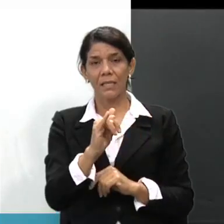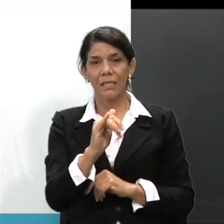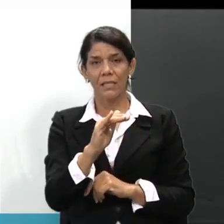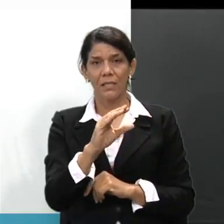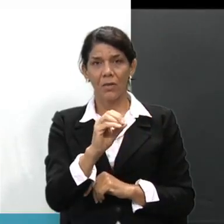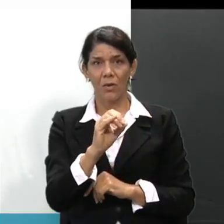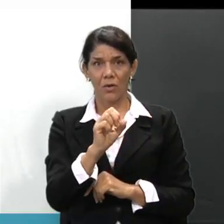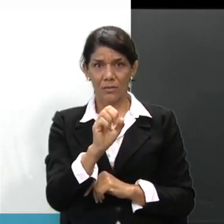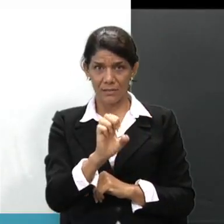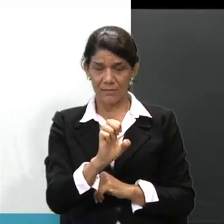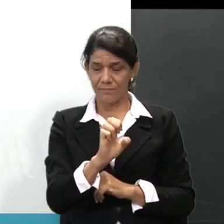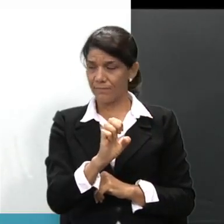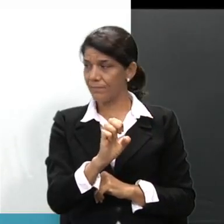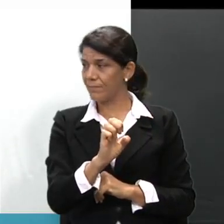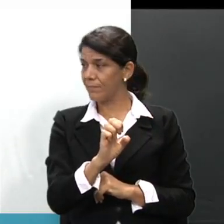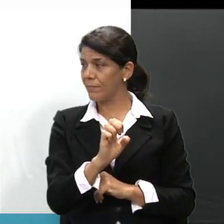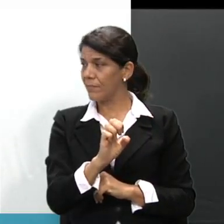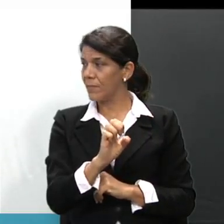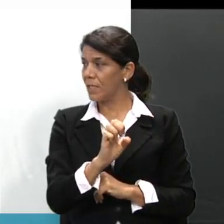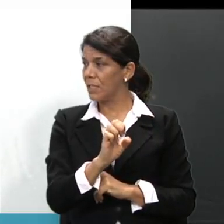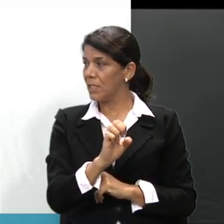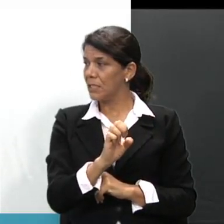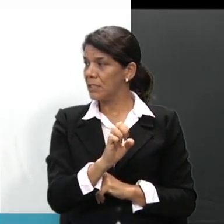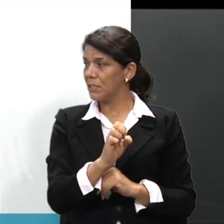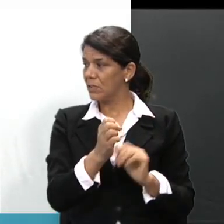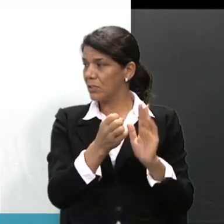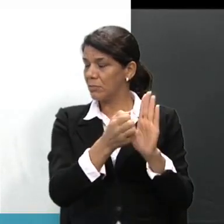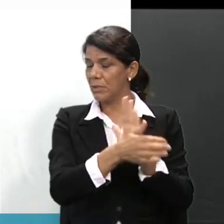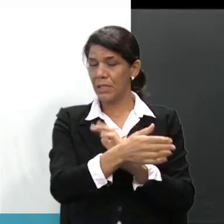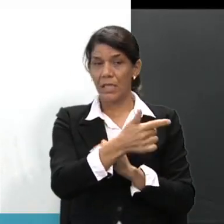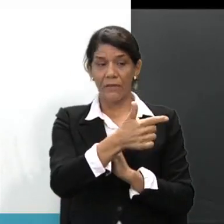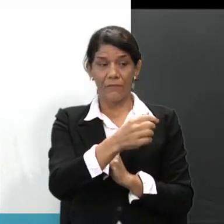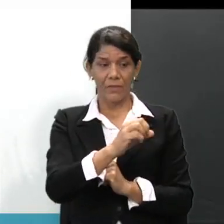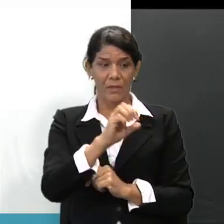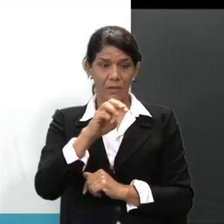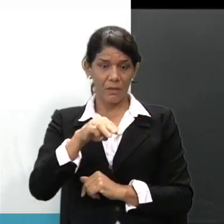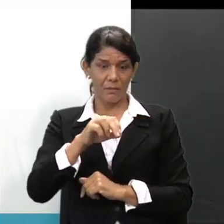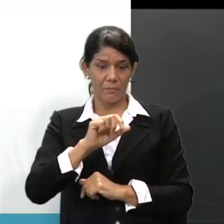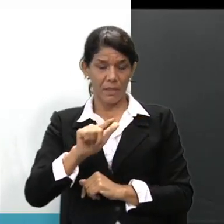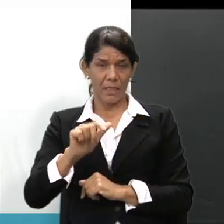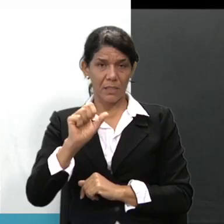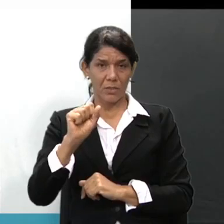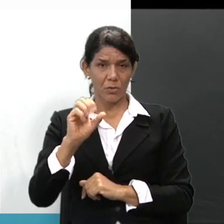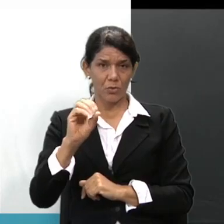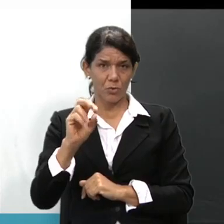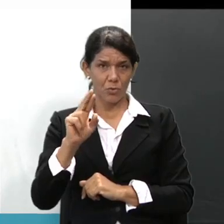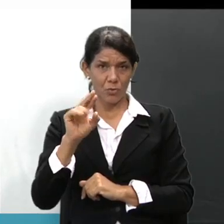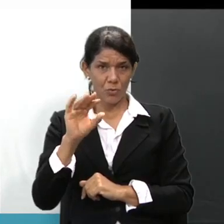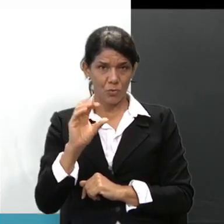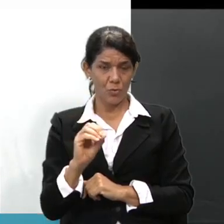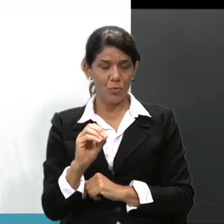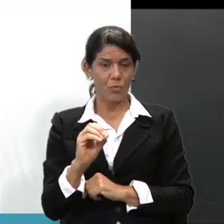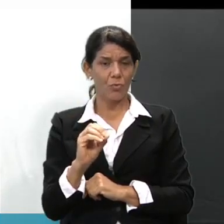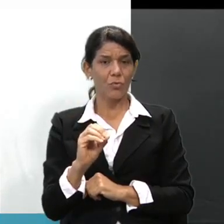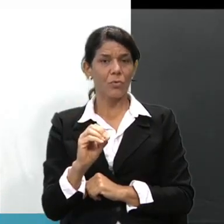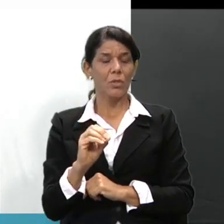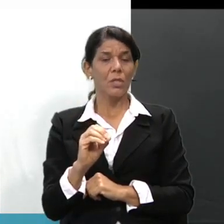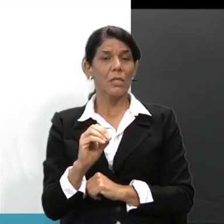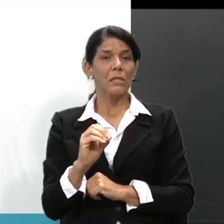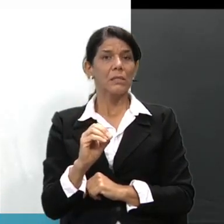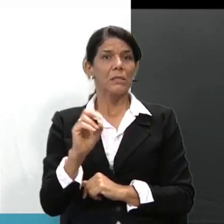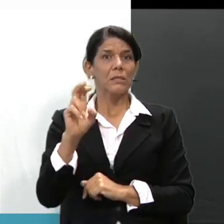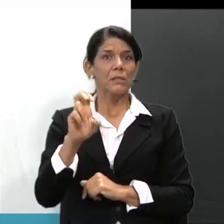glicose, correto? Então, se eu desprezar 20 ml de soro glicosado de